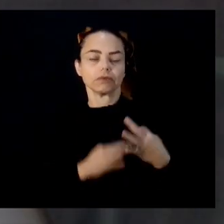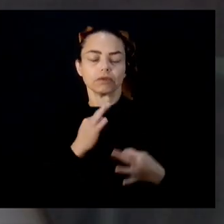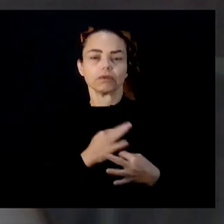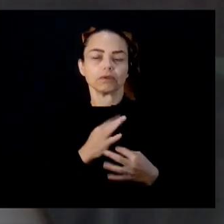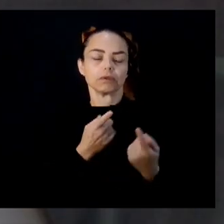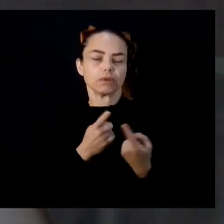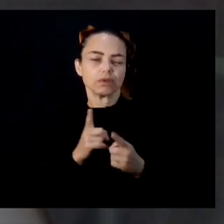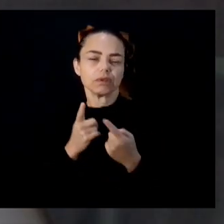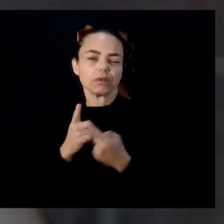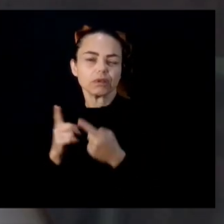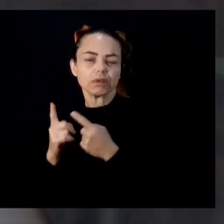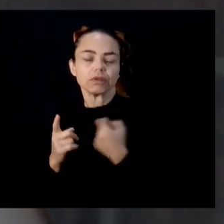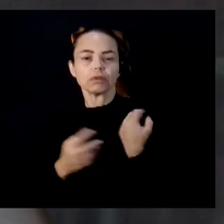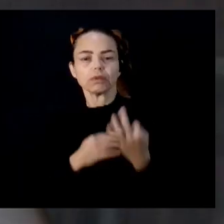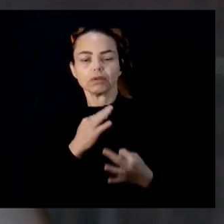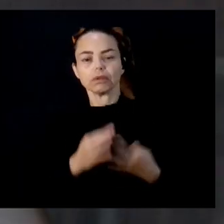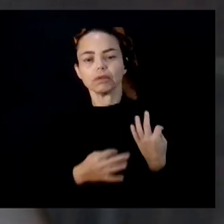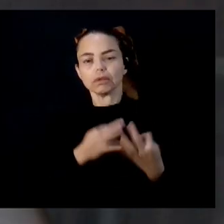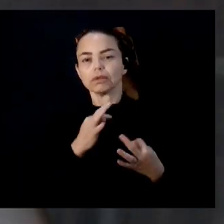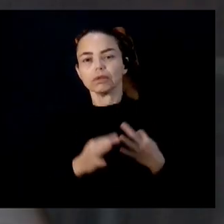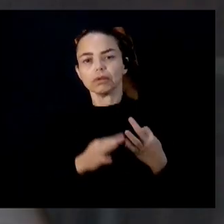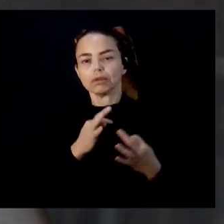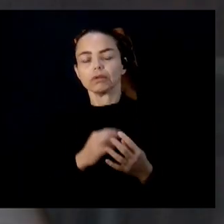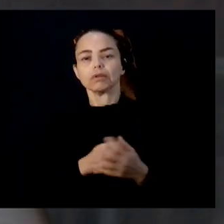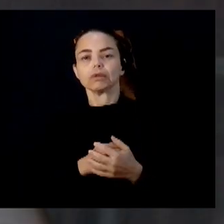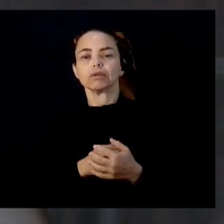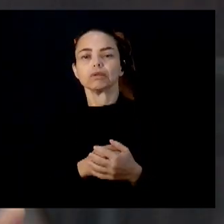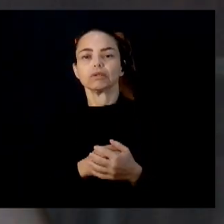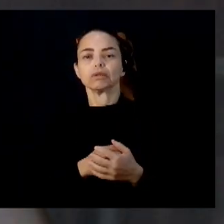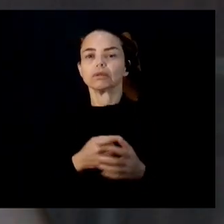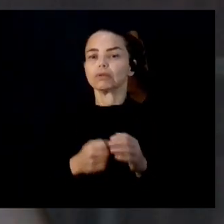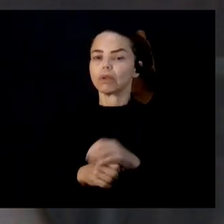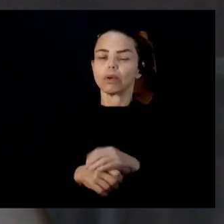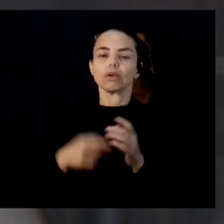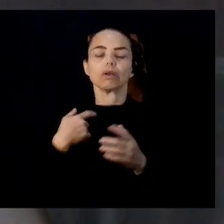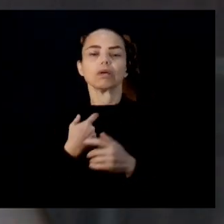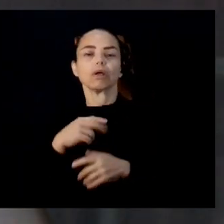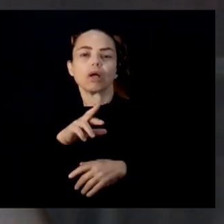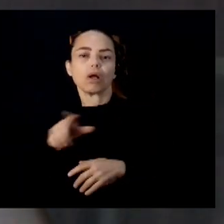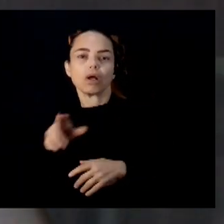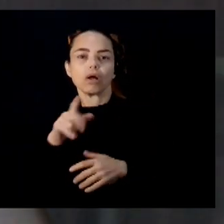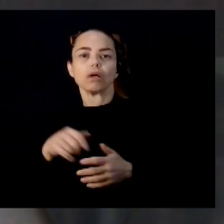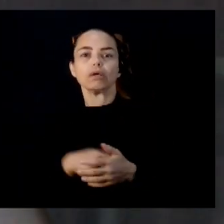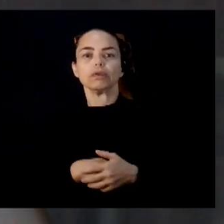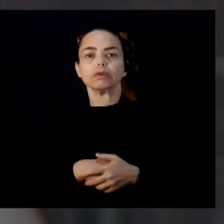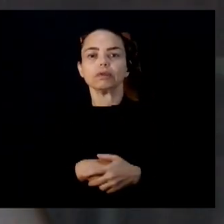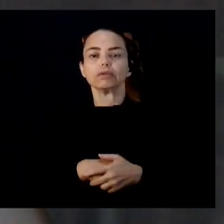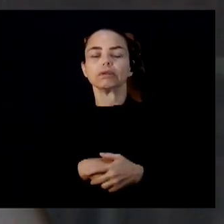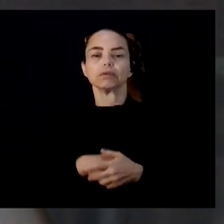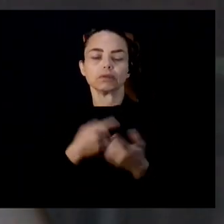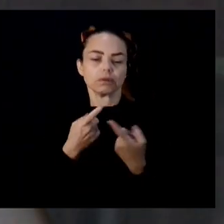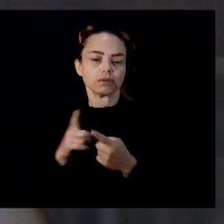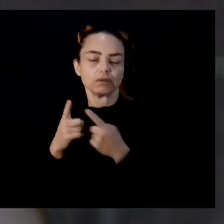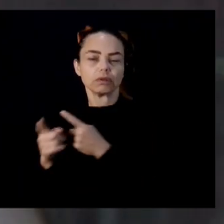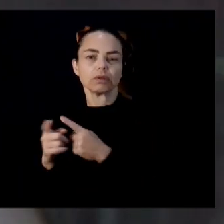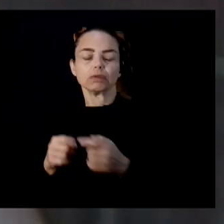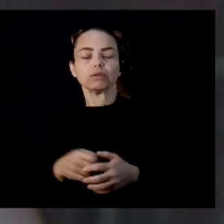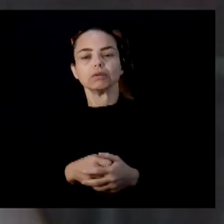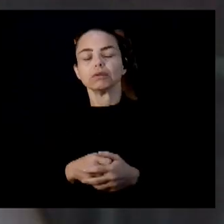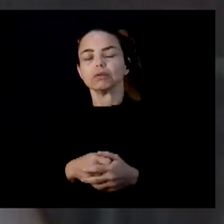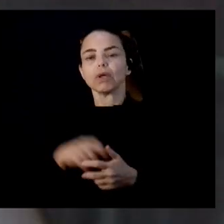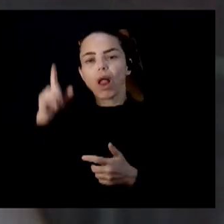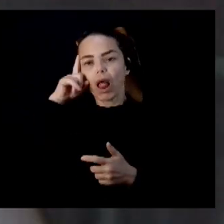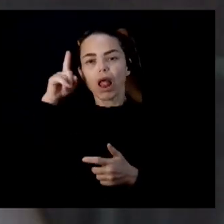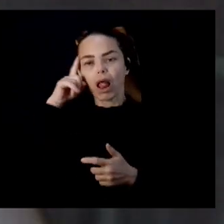provocação que excita aquela pessoa? E pode ser que para um seja de uma forma e outra seja diferente. É claro que essa provocação toda da rotina que a gente tem falado